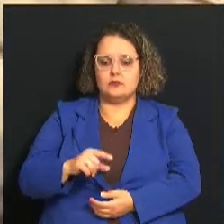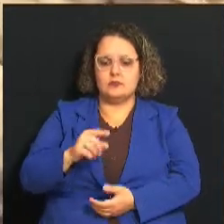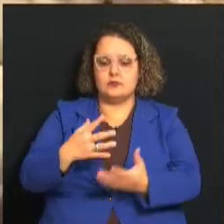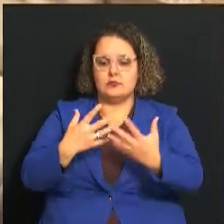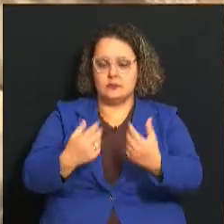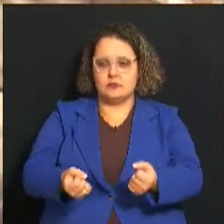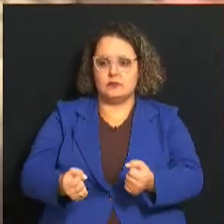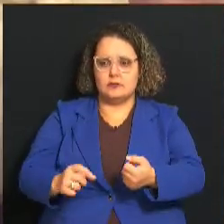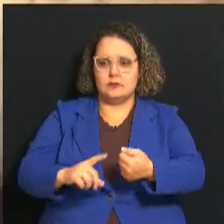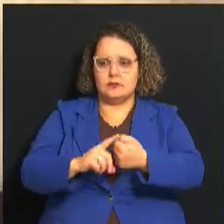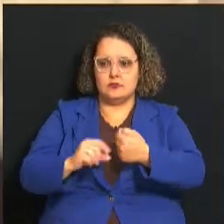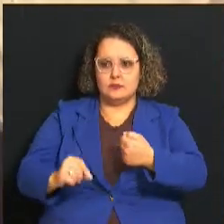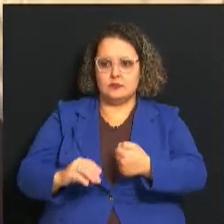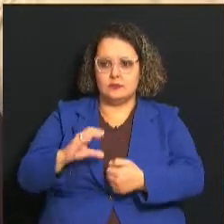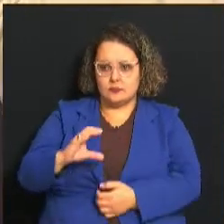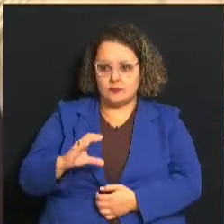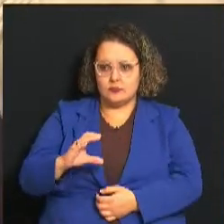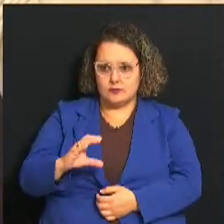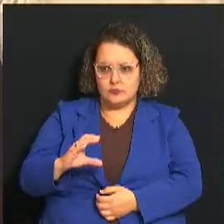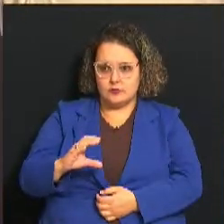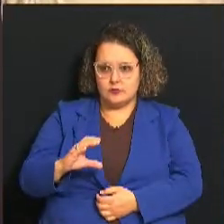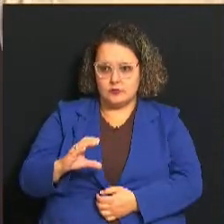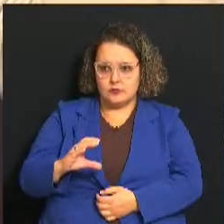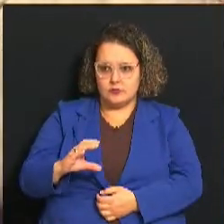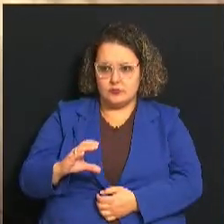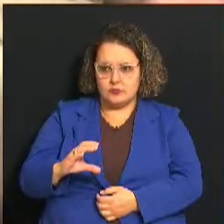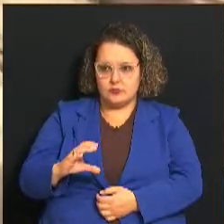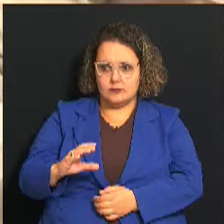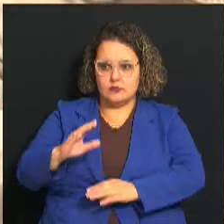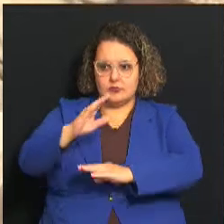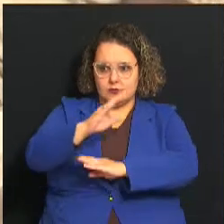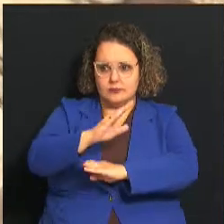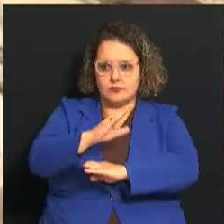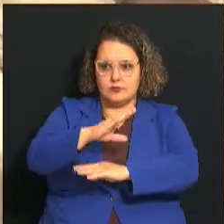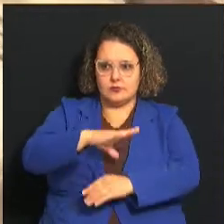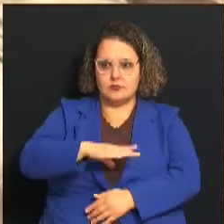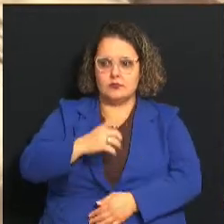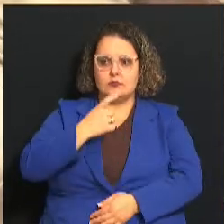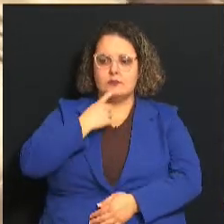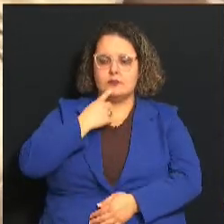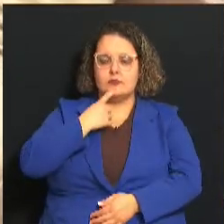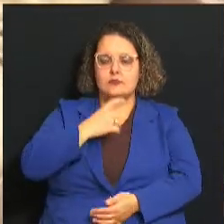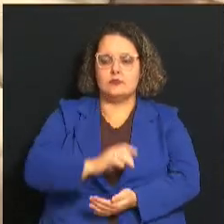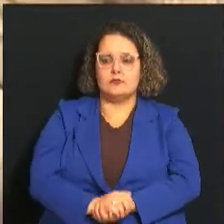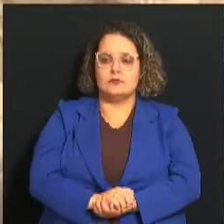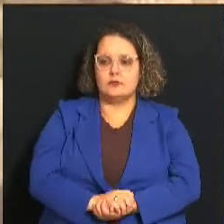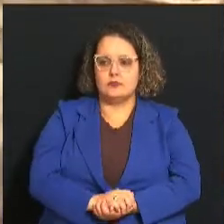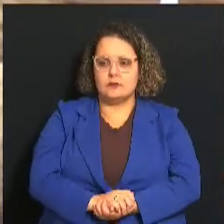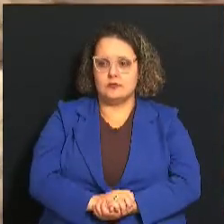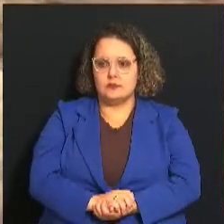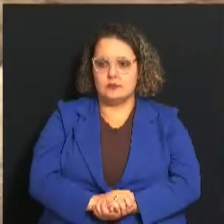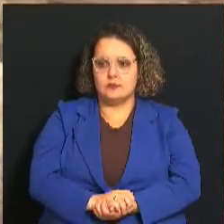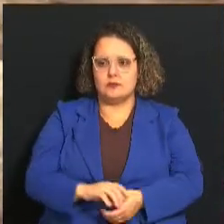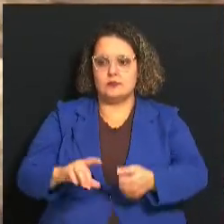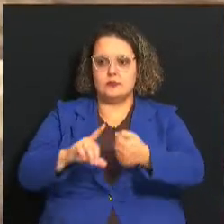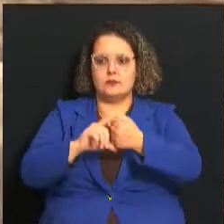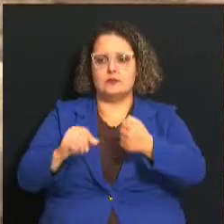do Regimento Interno de Campinas, da Câmara Municipal de Campinas. Artigo